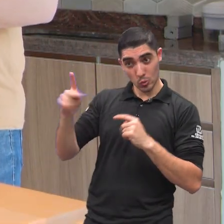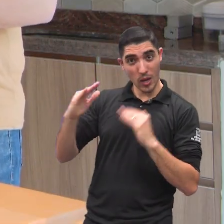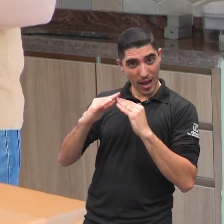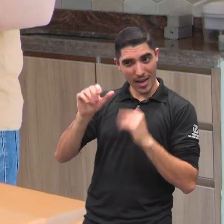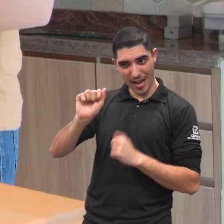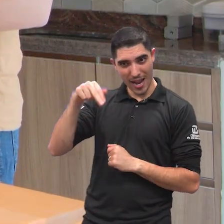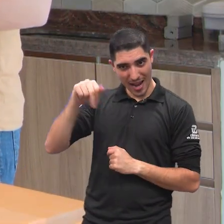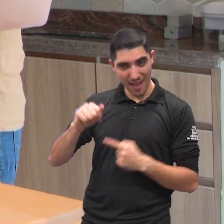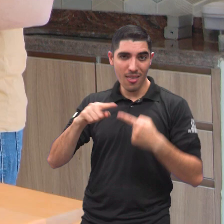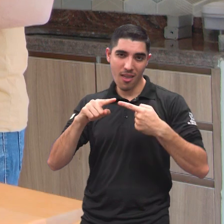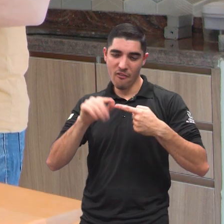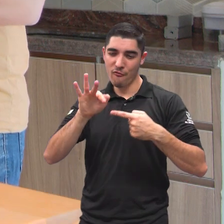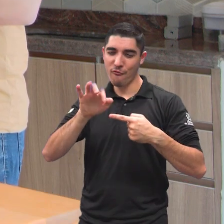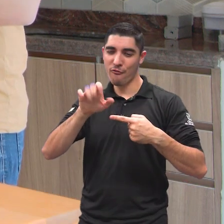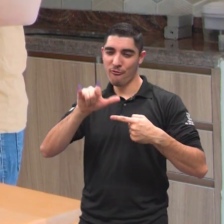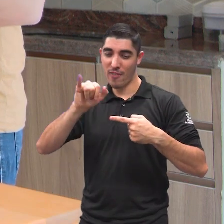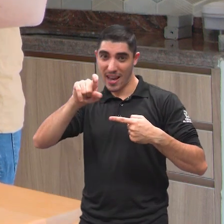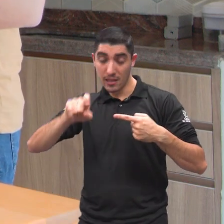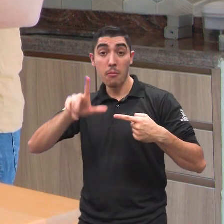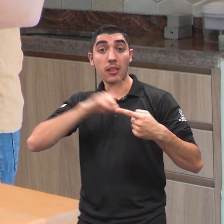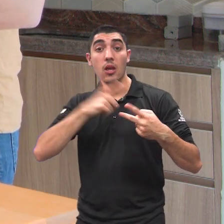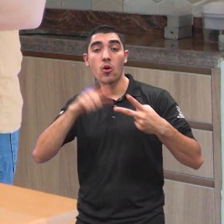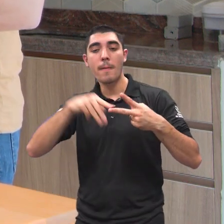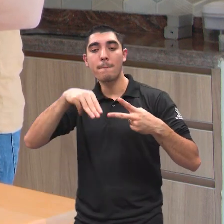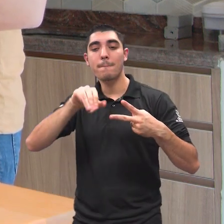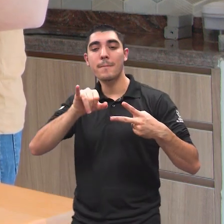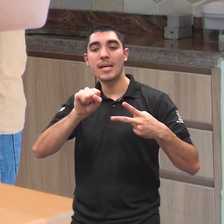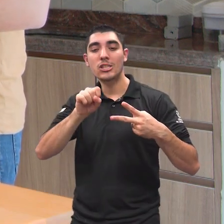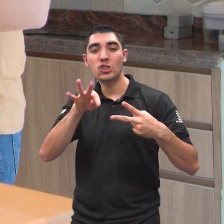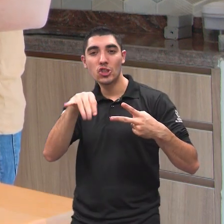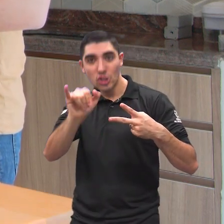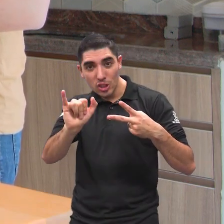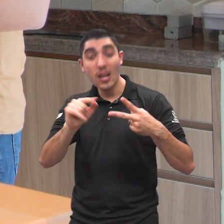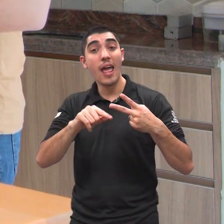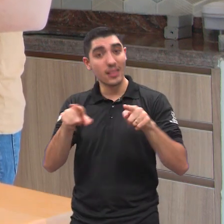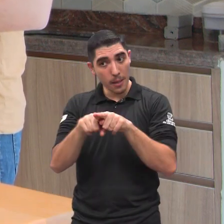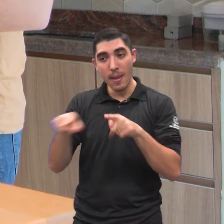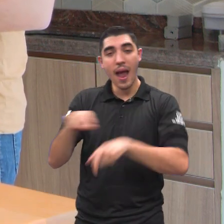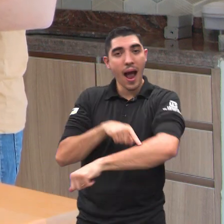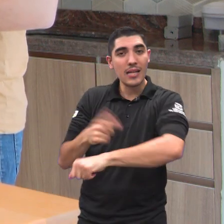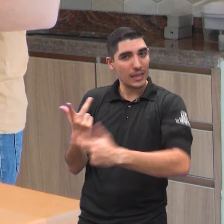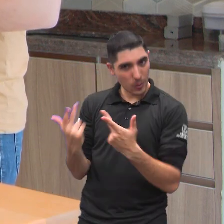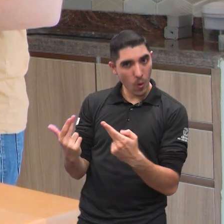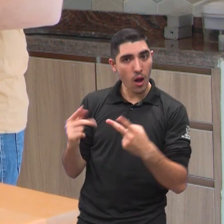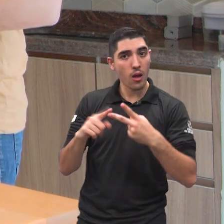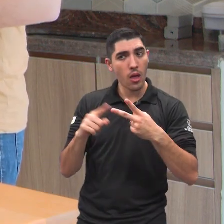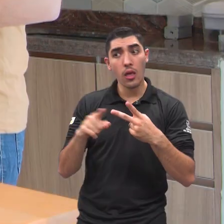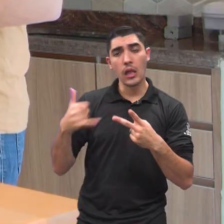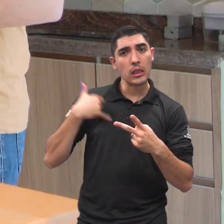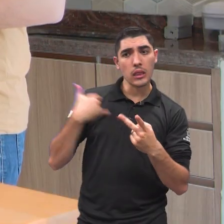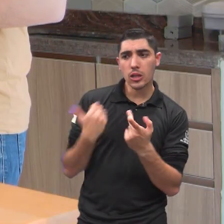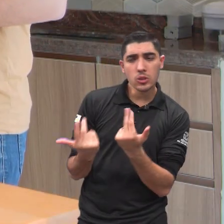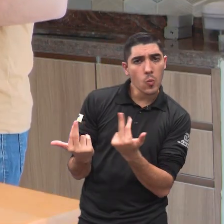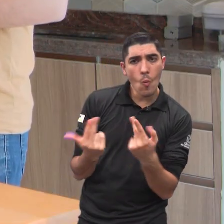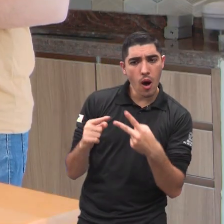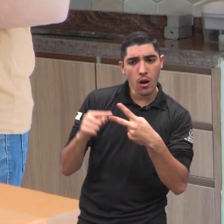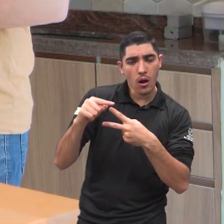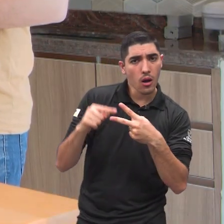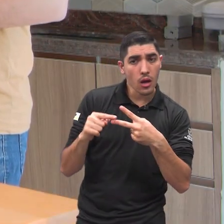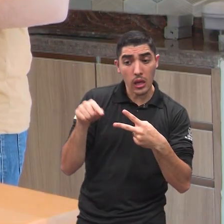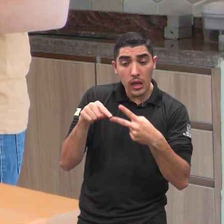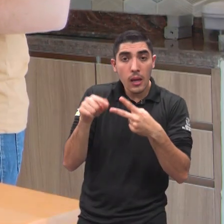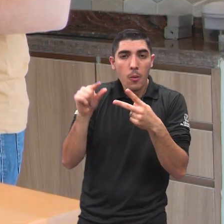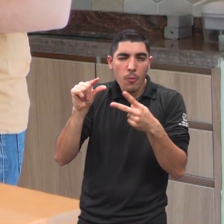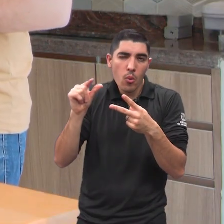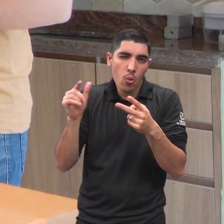casa da Ana, né? Porque a gente tá mostrando o Félix, mas você tem a Misty também, Misty, que é uma fêmea da mesma raça, que tem mais ou menos a mesma idade